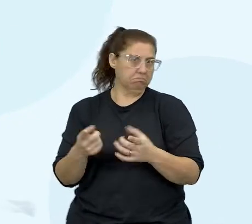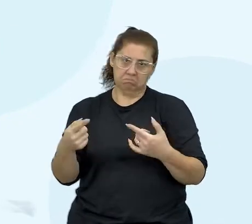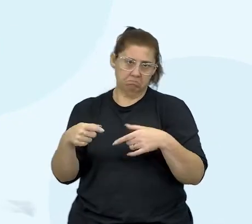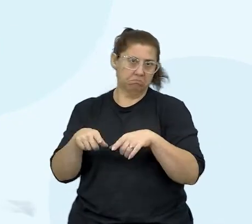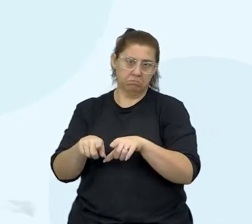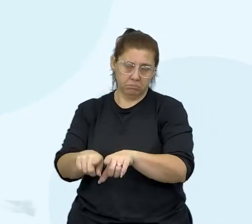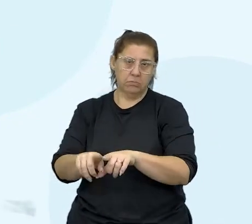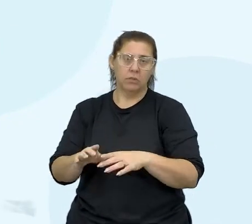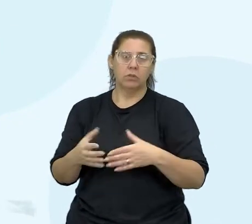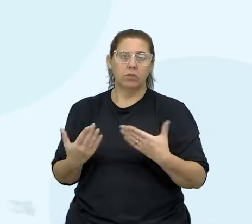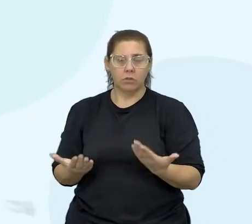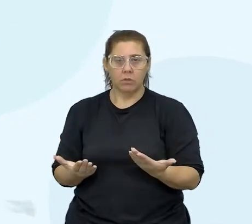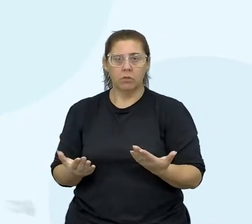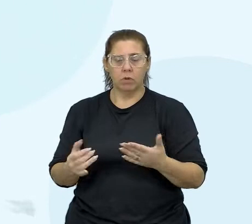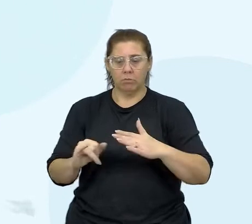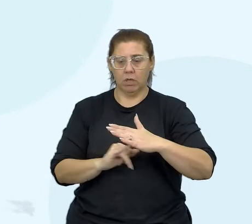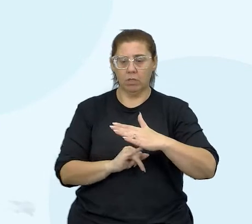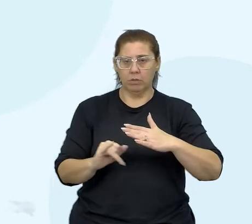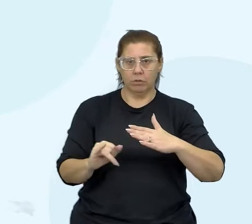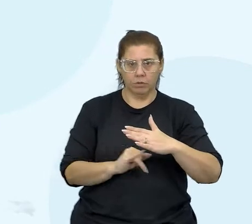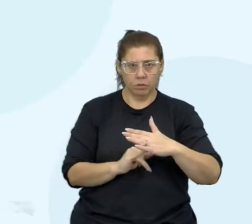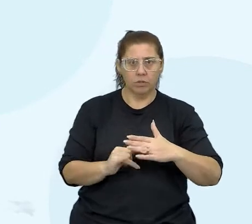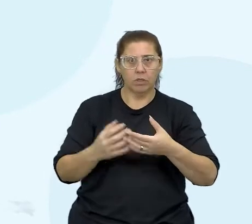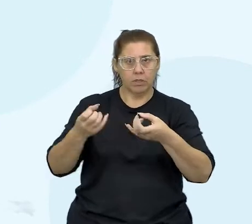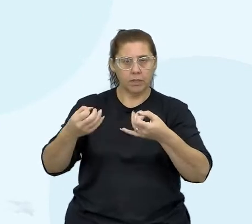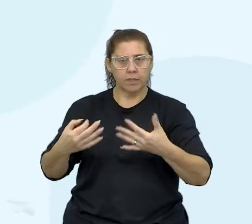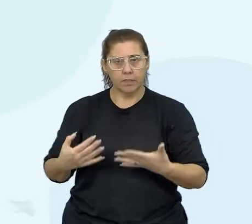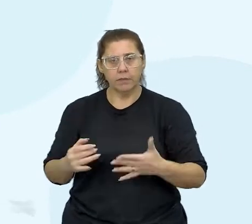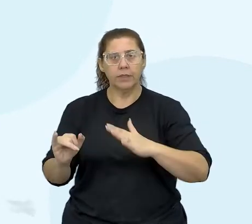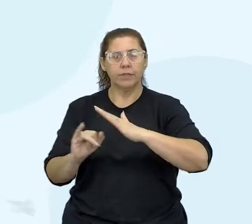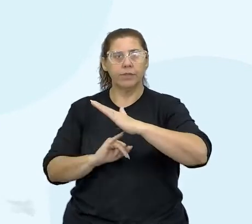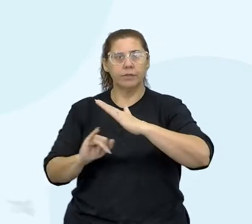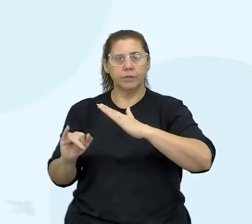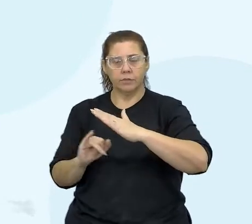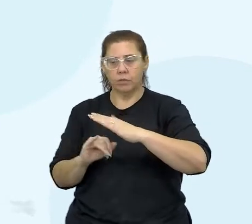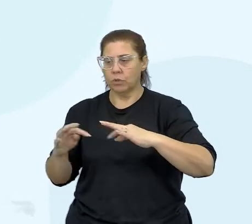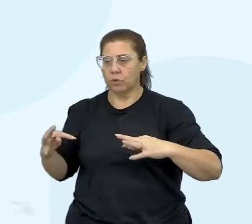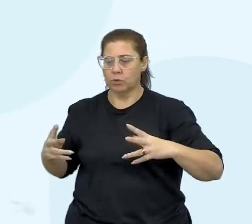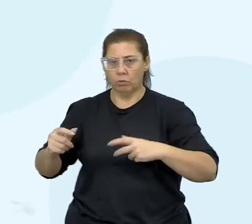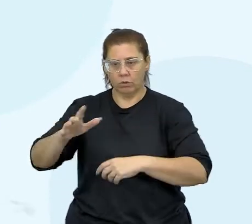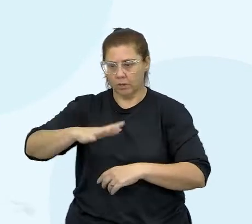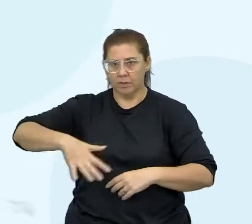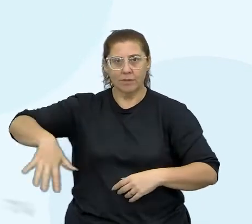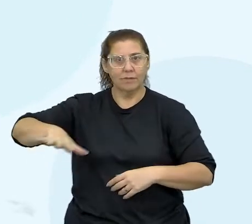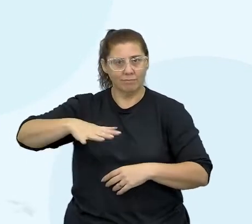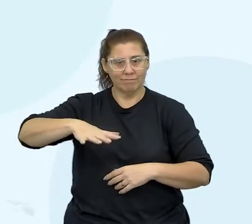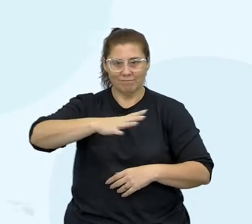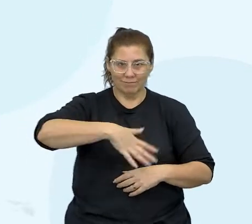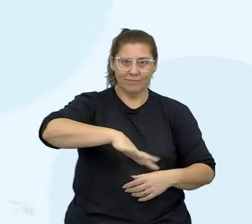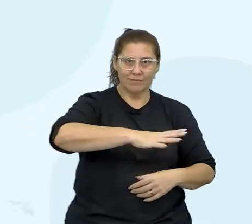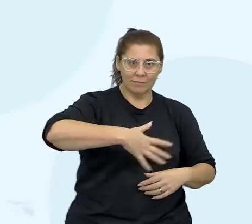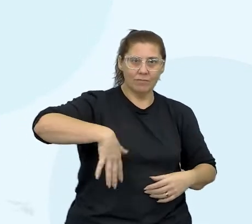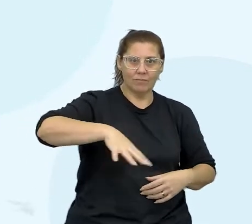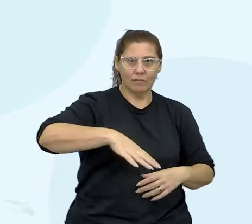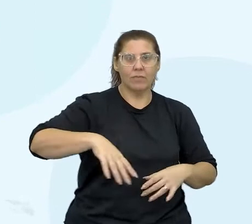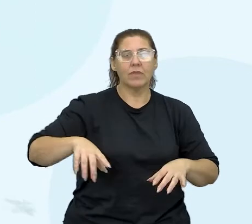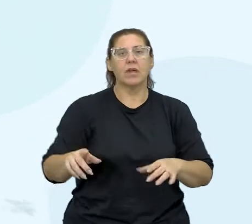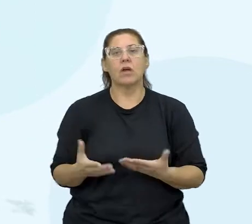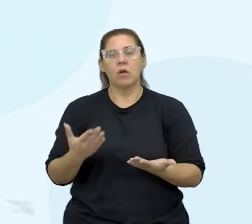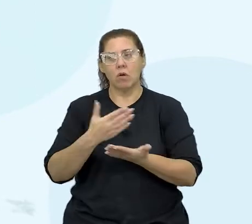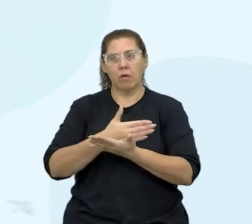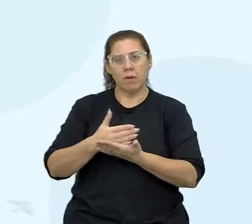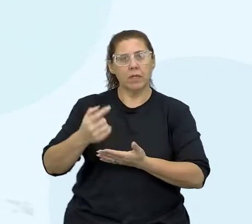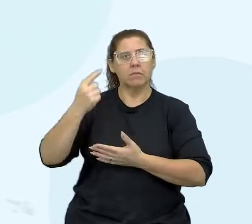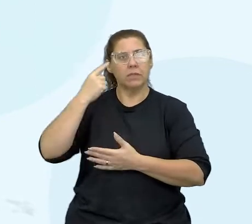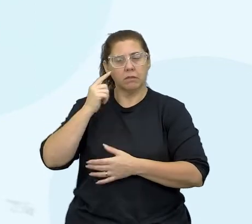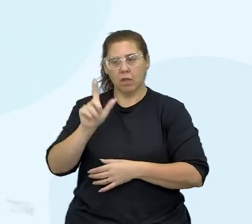E aí, quando as instituições, e a gente está falando sobre instituições em todos os sentidos, começam a entrar